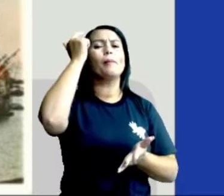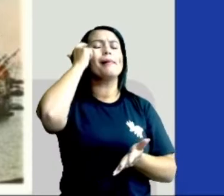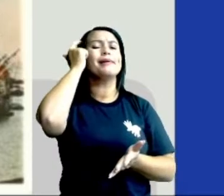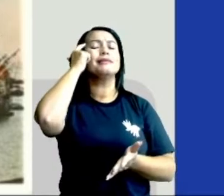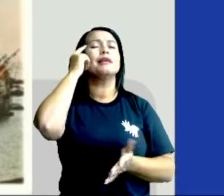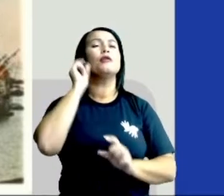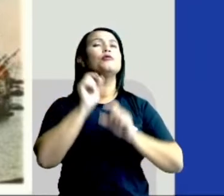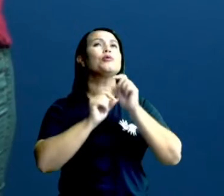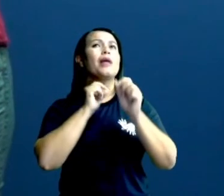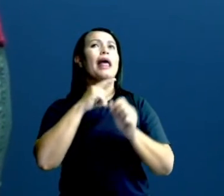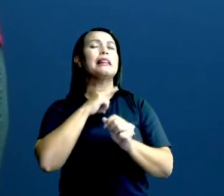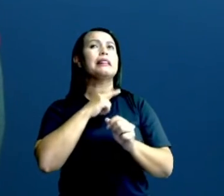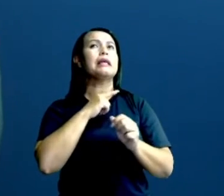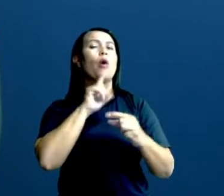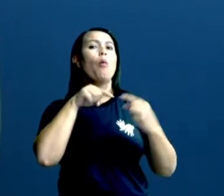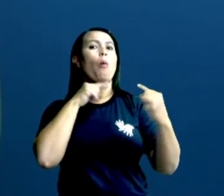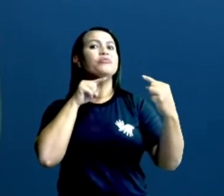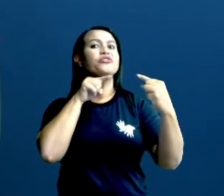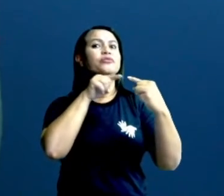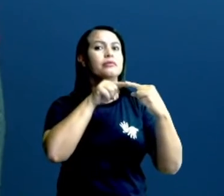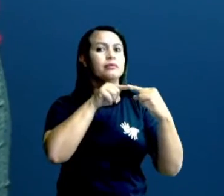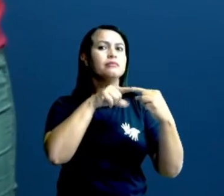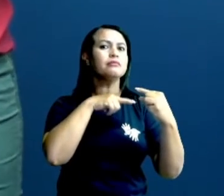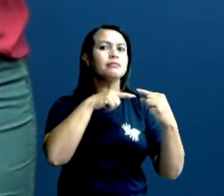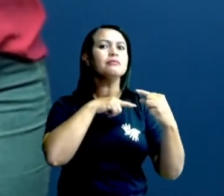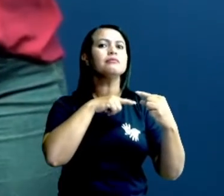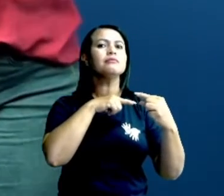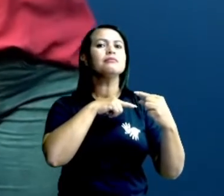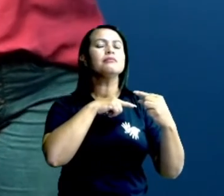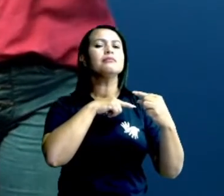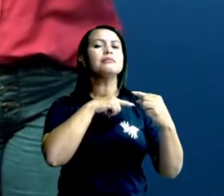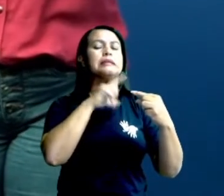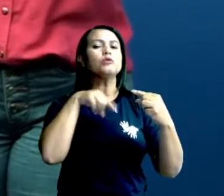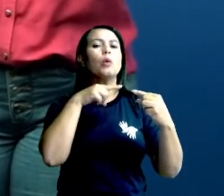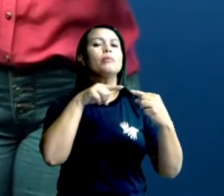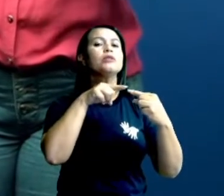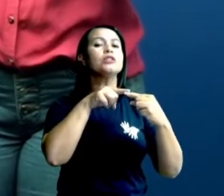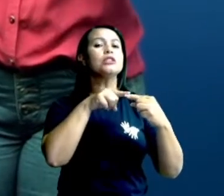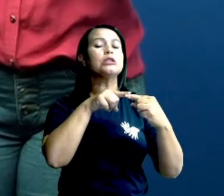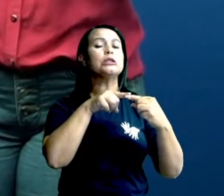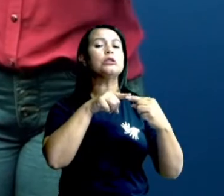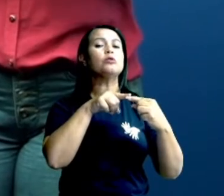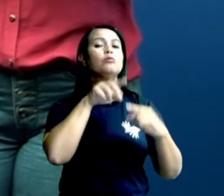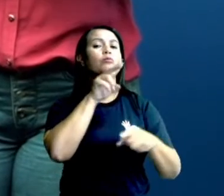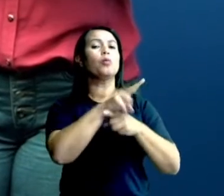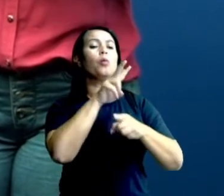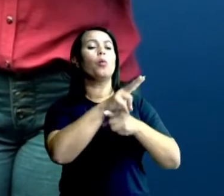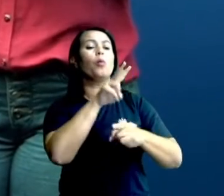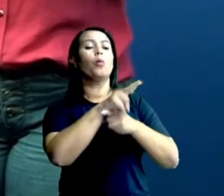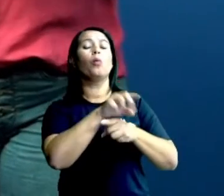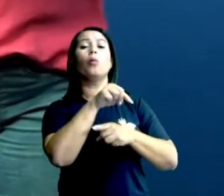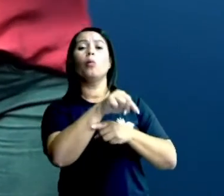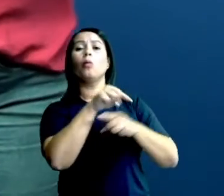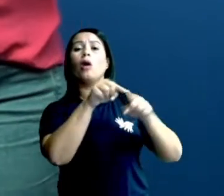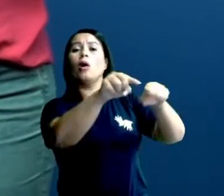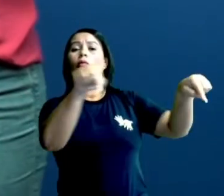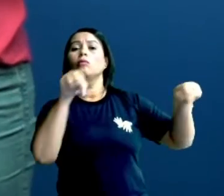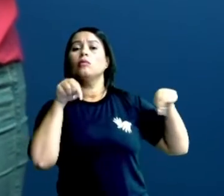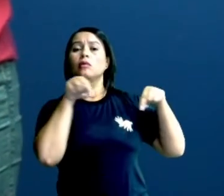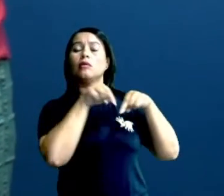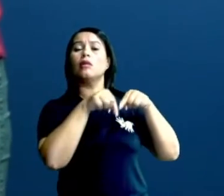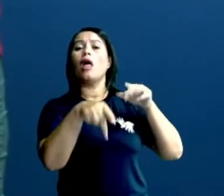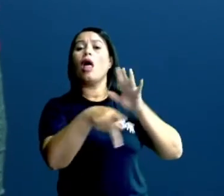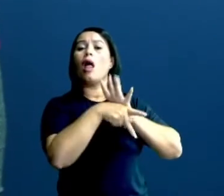pensadas, né, tinha um objetivo, né, elas tinham o objetivo de defender aquele território que era parte da